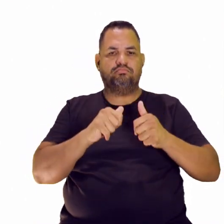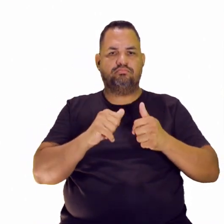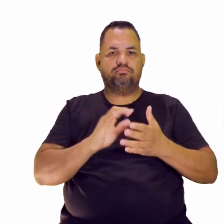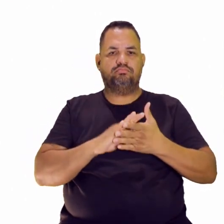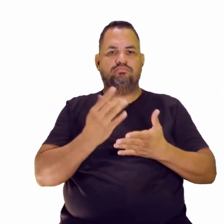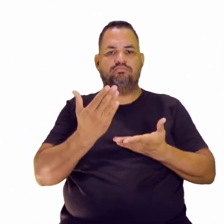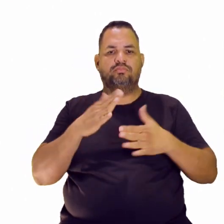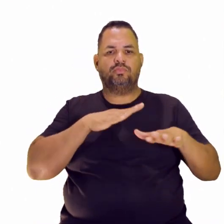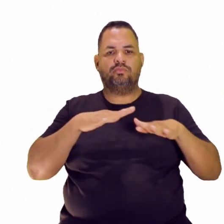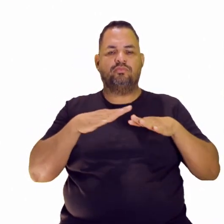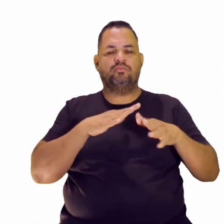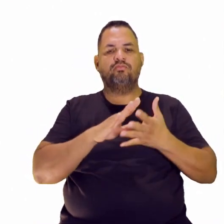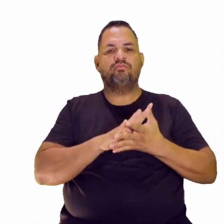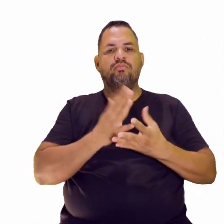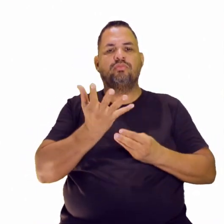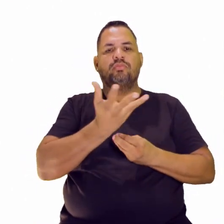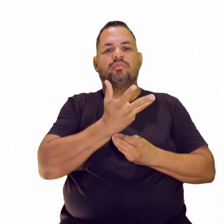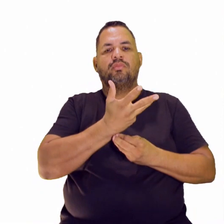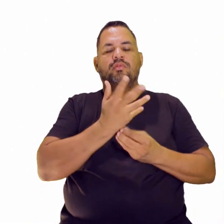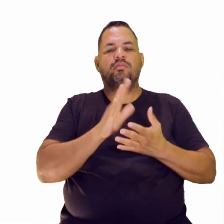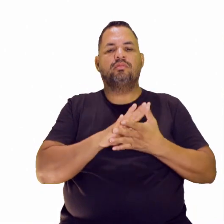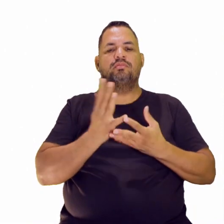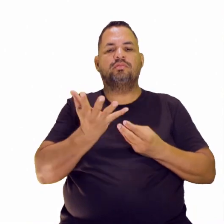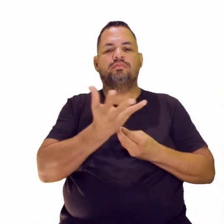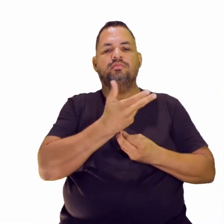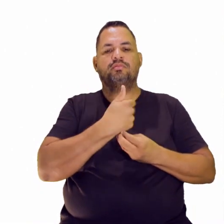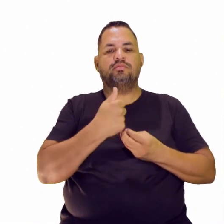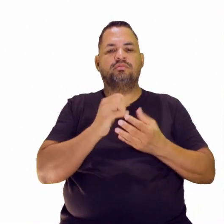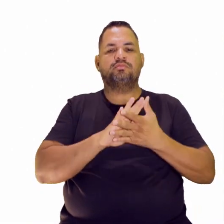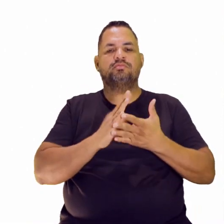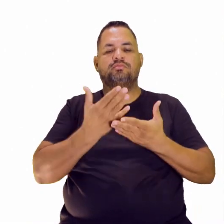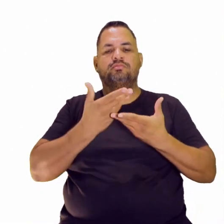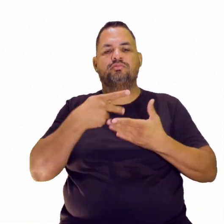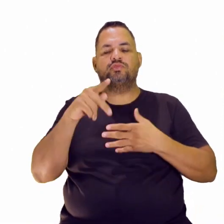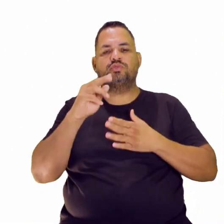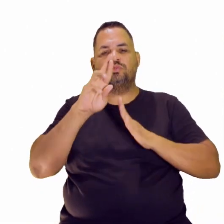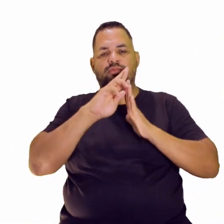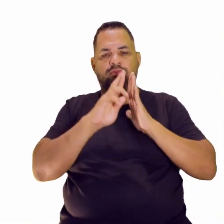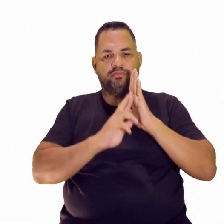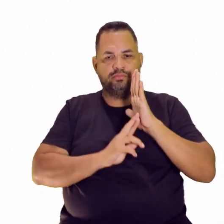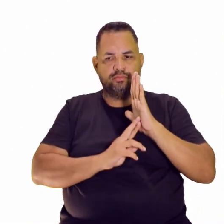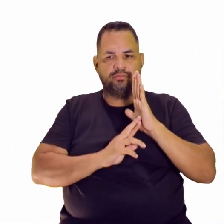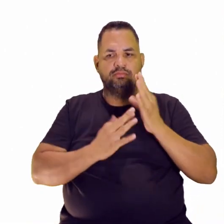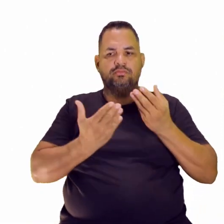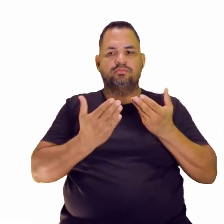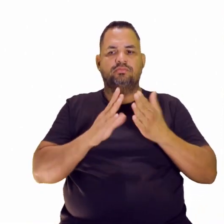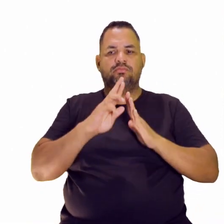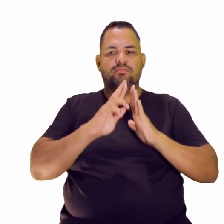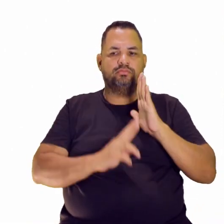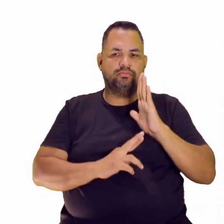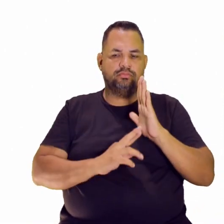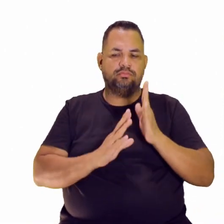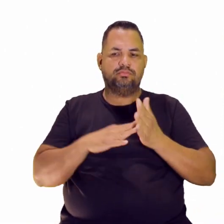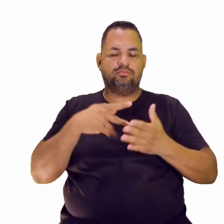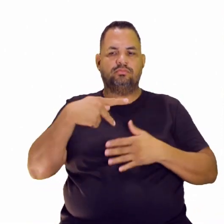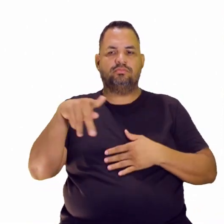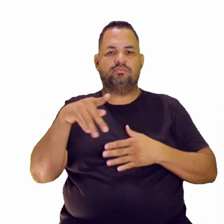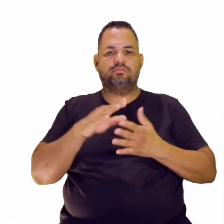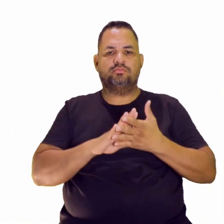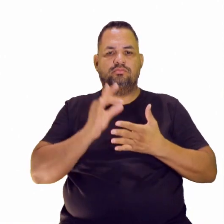o movimento artístico brasileiro, cenário artístico, né? Com suas regras, com as